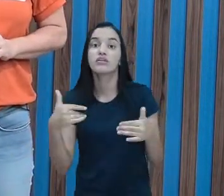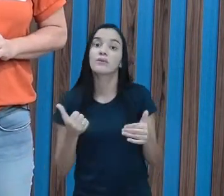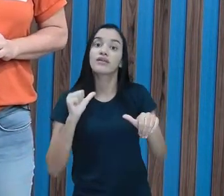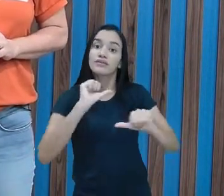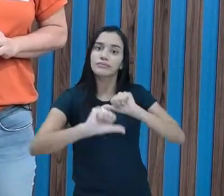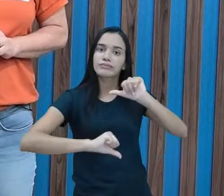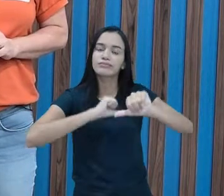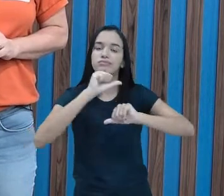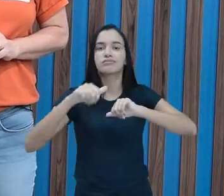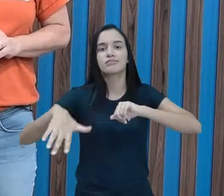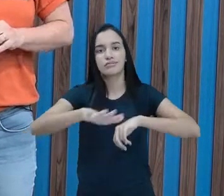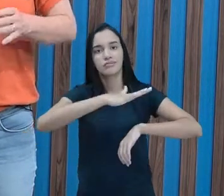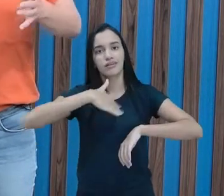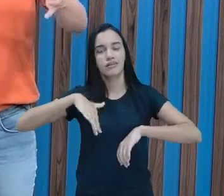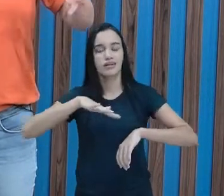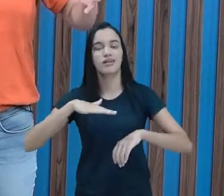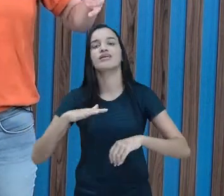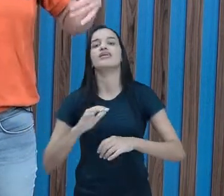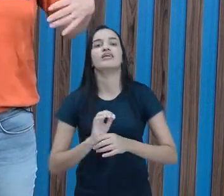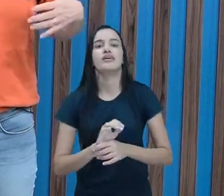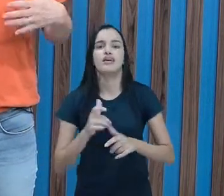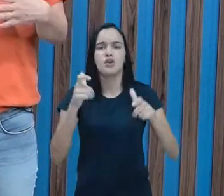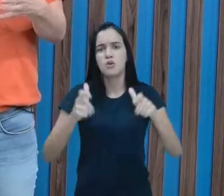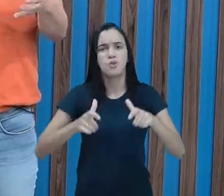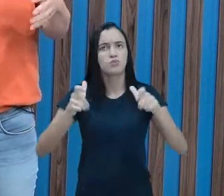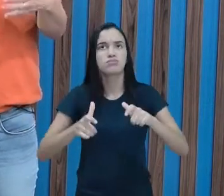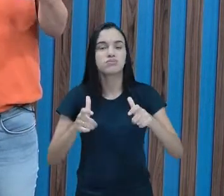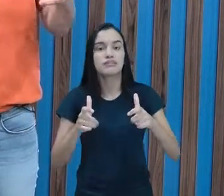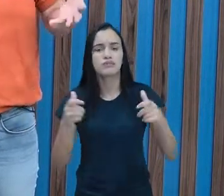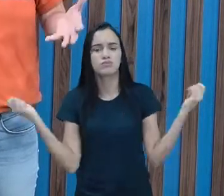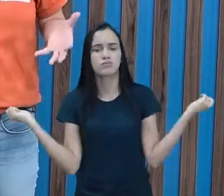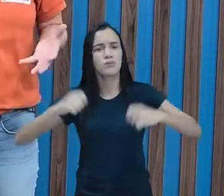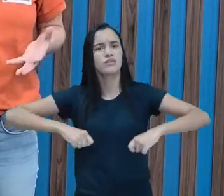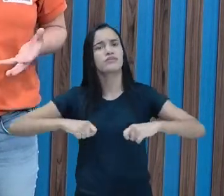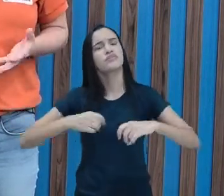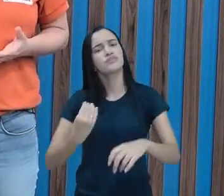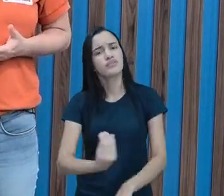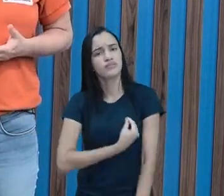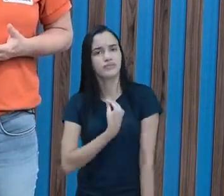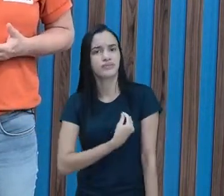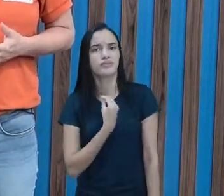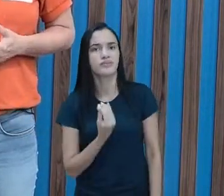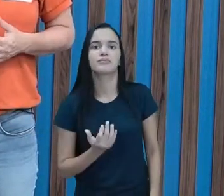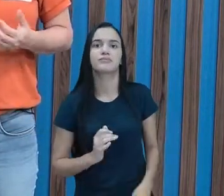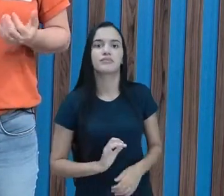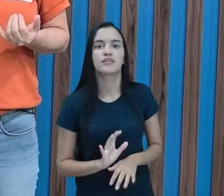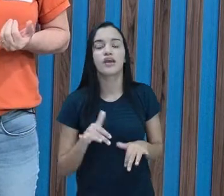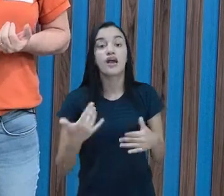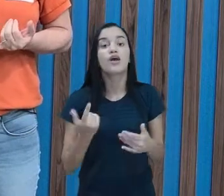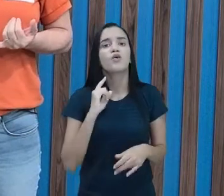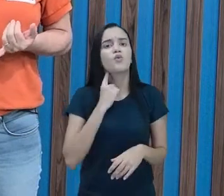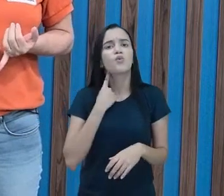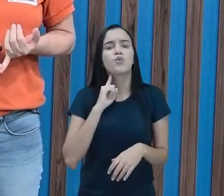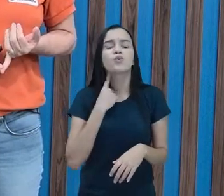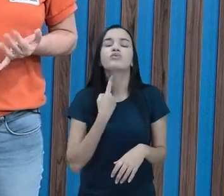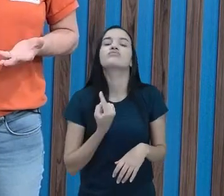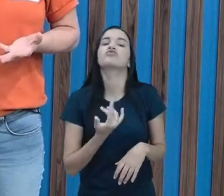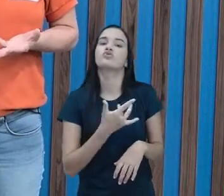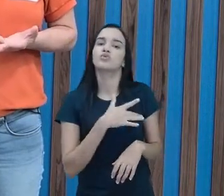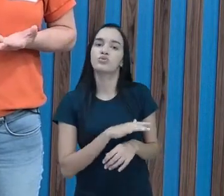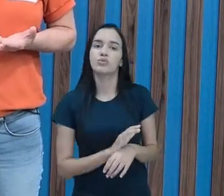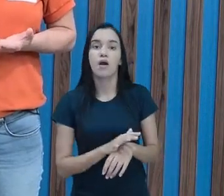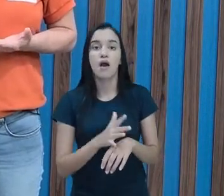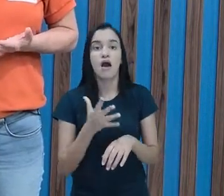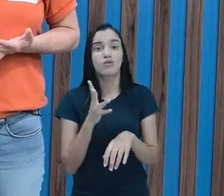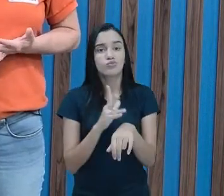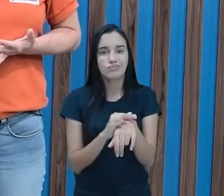nosso ambiente em um lugar totalmente impossível de se conviver, né? O lixo traz doenças. A